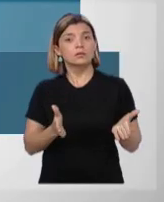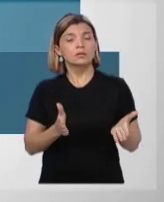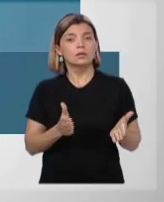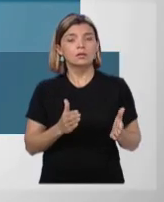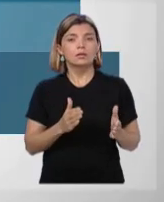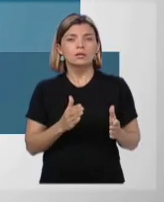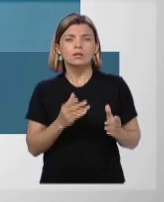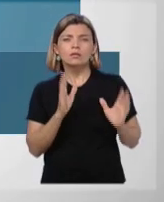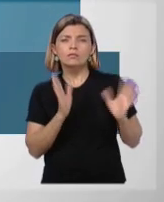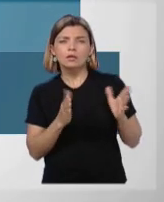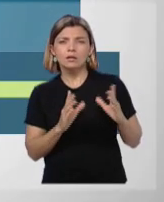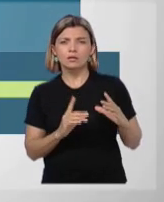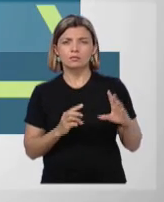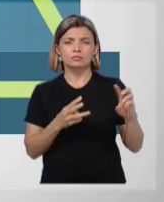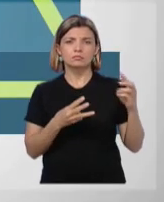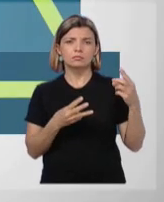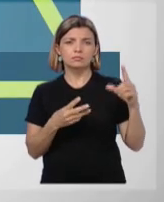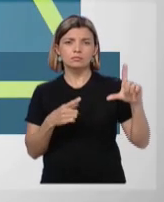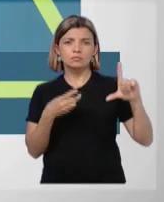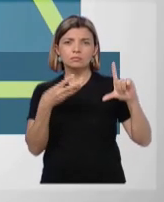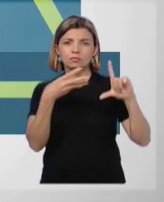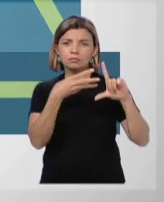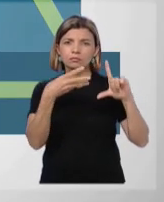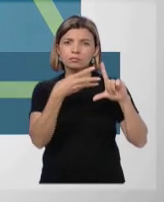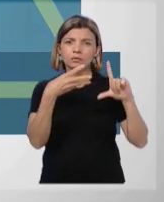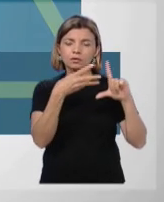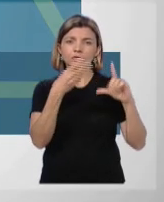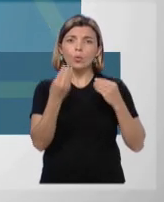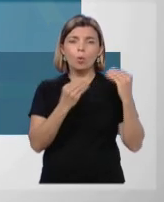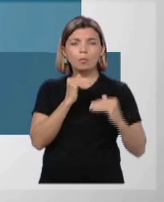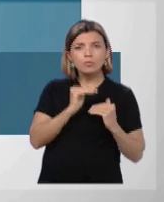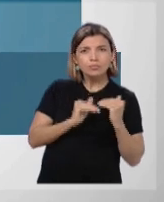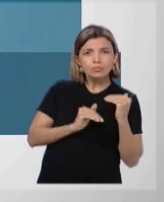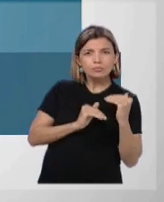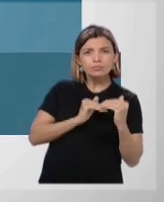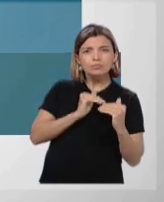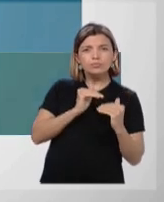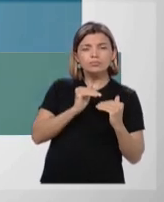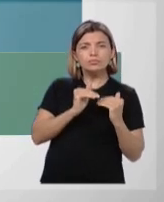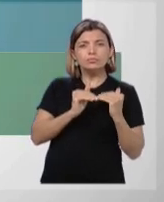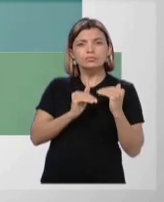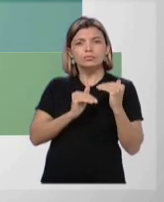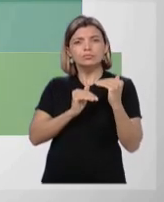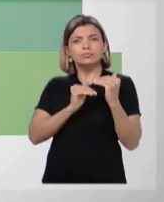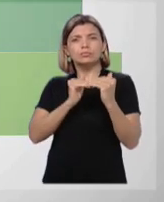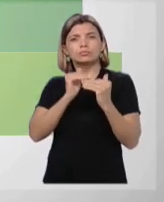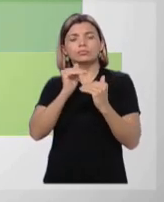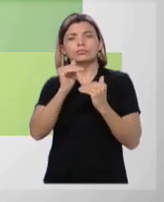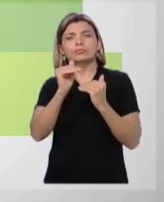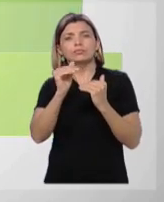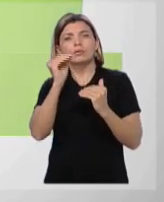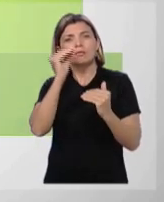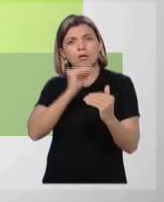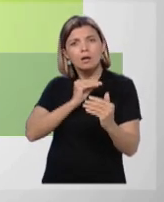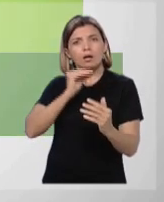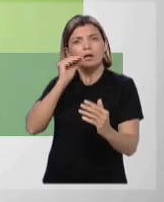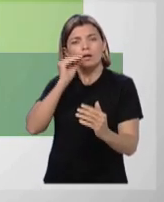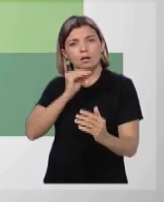Dessa forma, vai se desenhando uma pirâmide que mostra como a energia se dissipa ao longo da cadeia